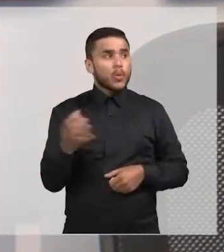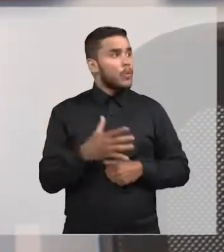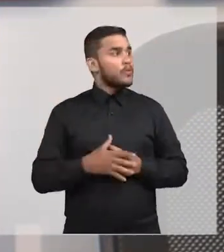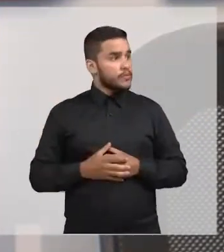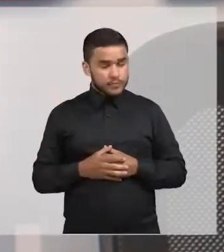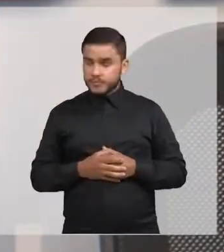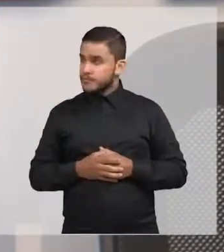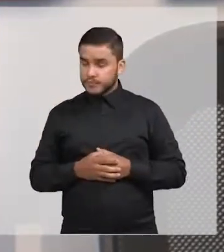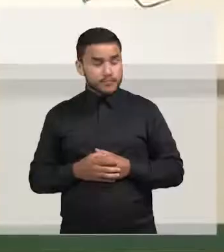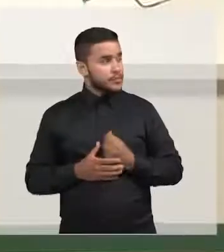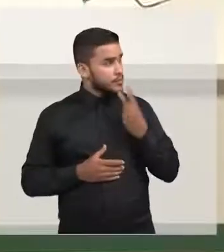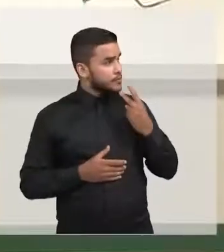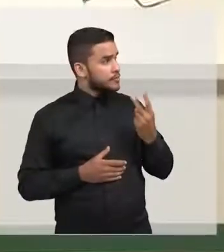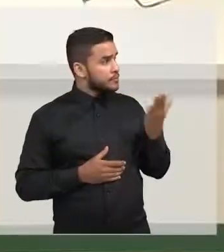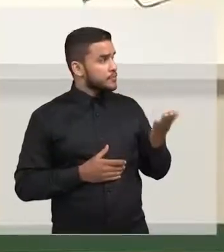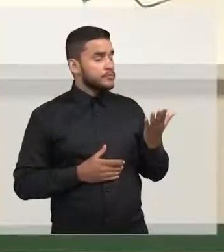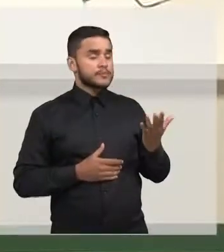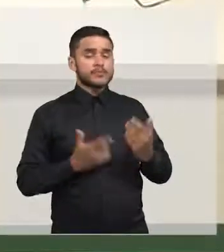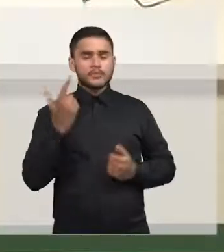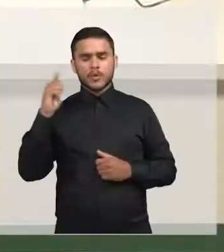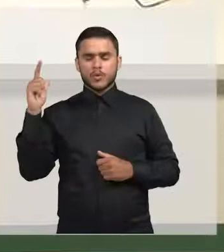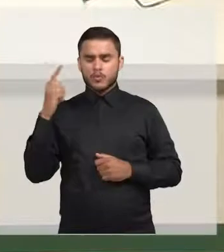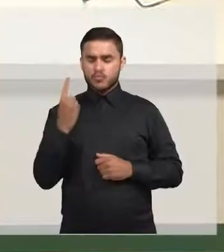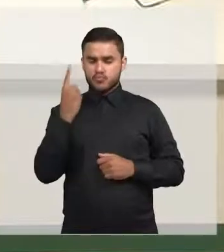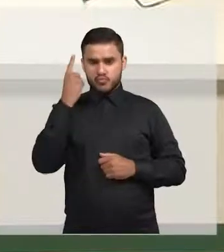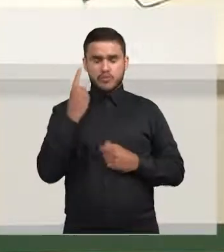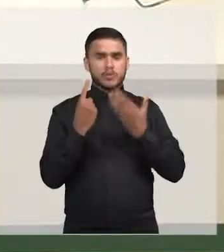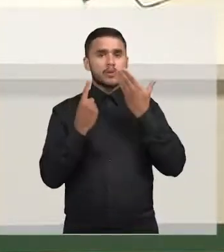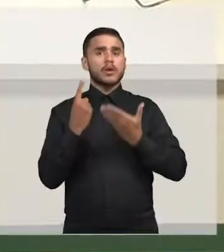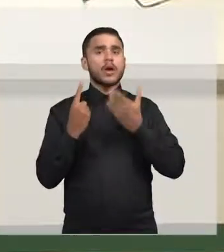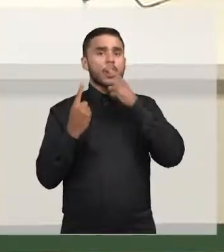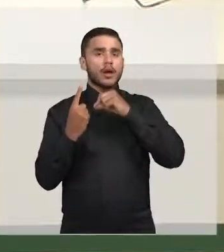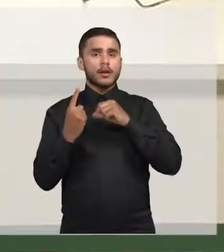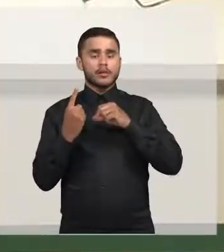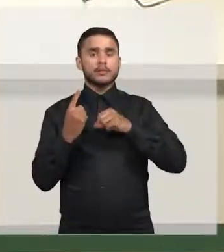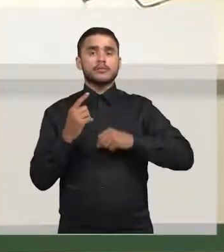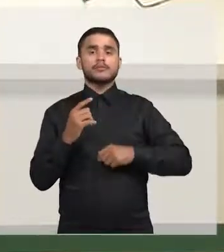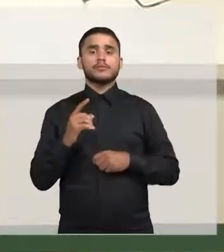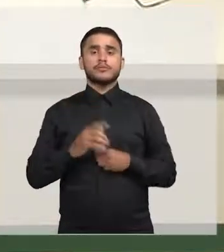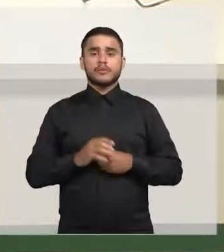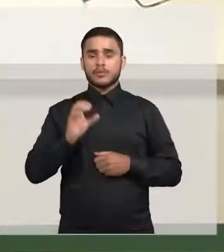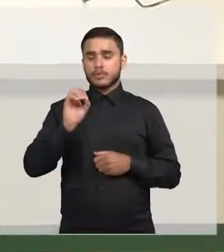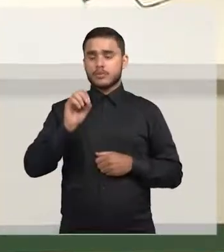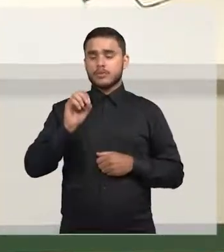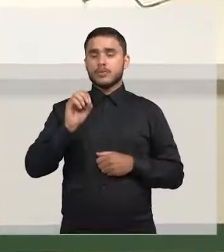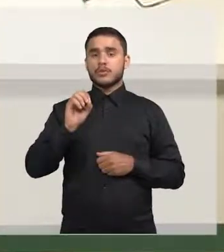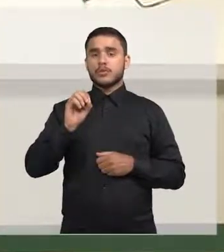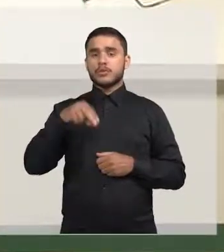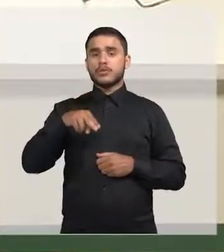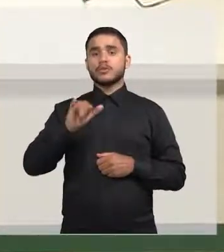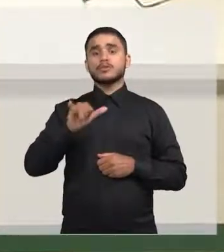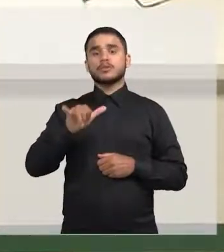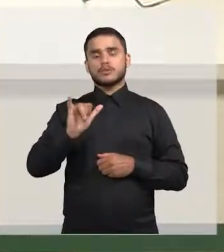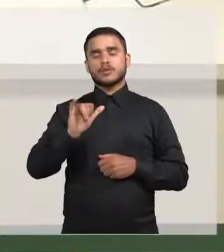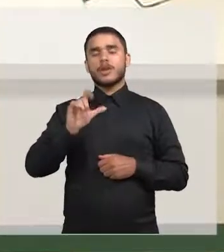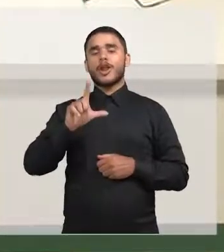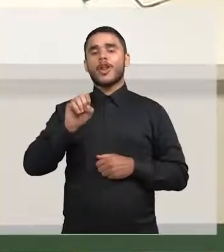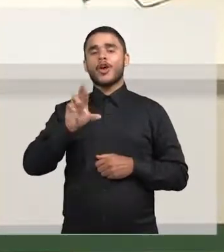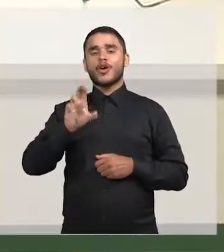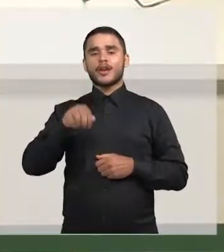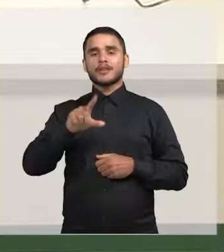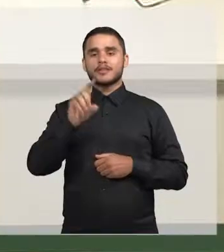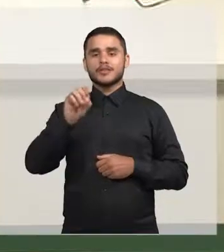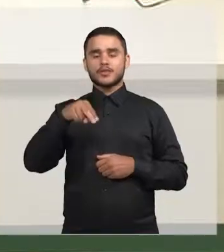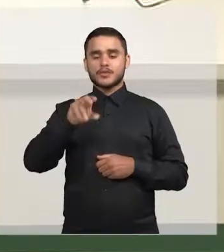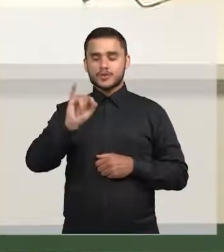Onde é que você quer chegar? Só falta um, né? É isso que eu discuti com o Luiz agora, só falta um. É isso que ele falou do DEM, Onyx Lorenzoni. Eu hoje recebi um